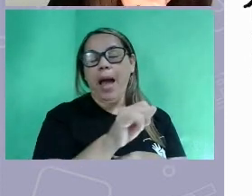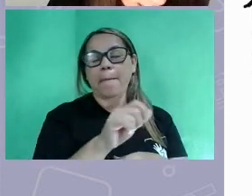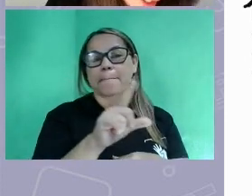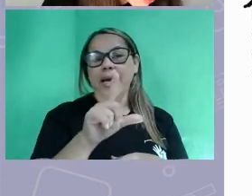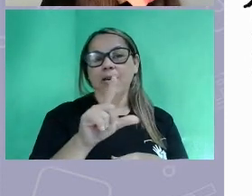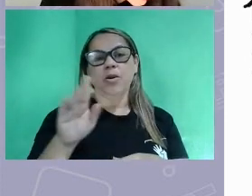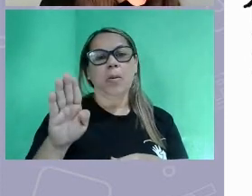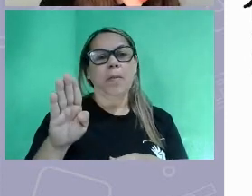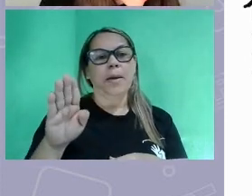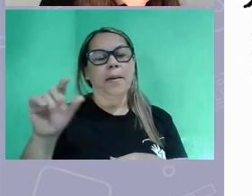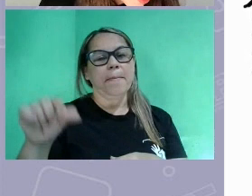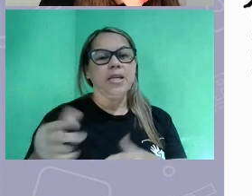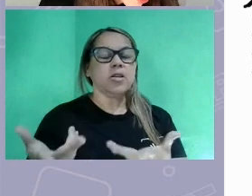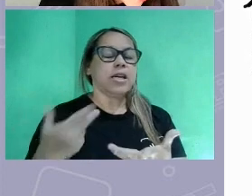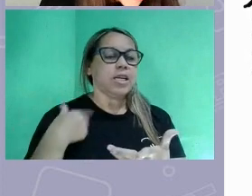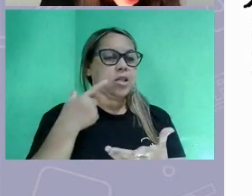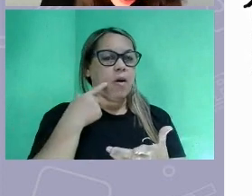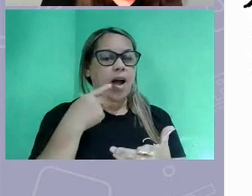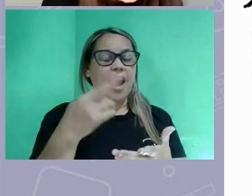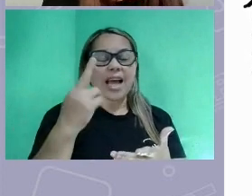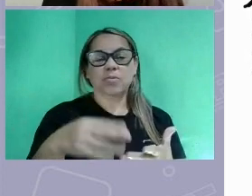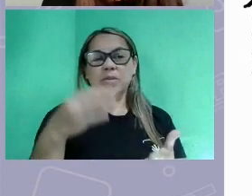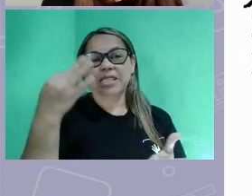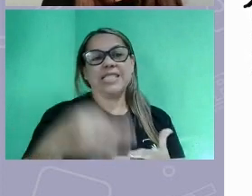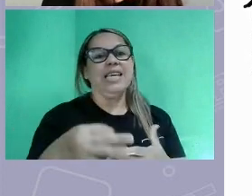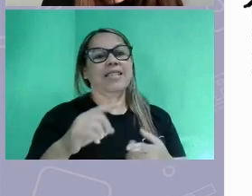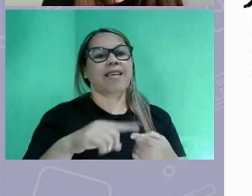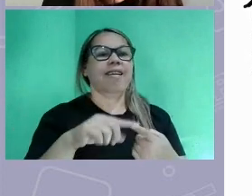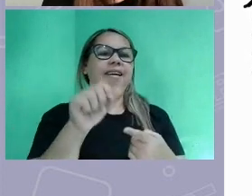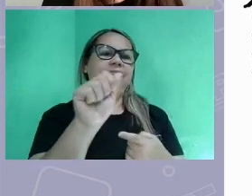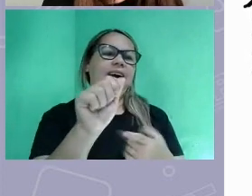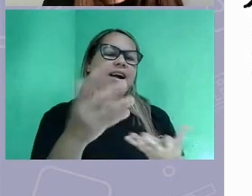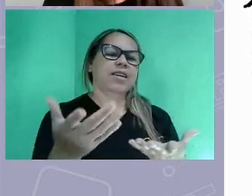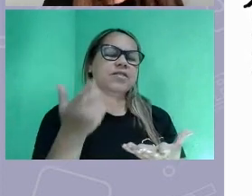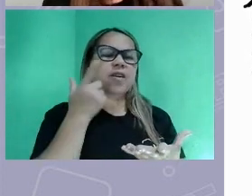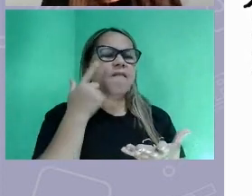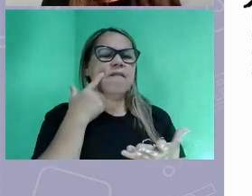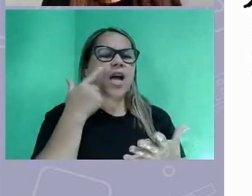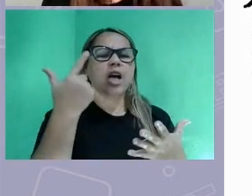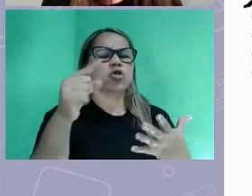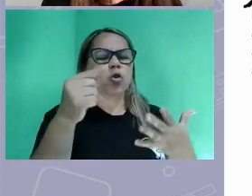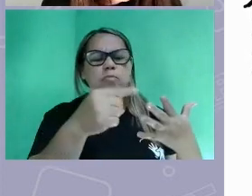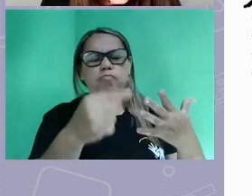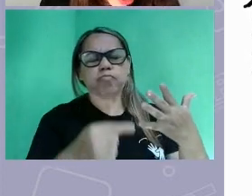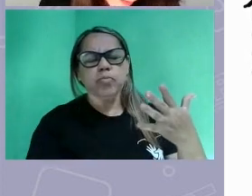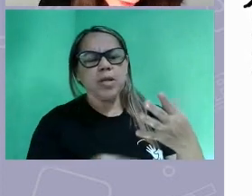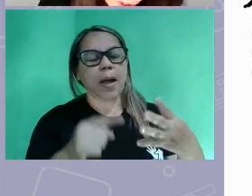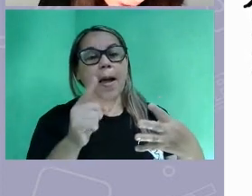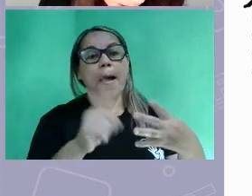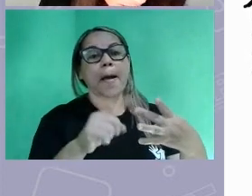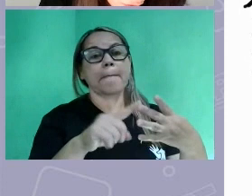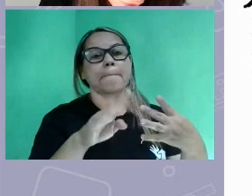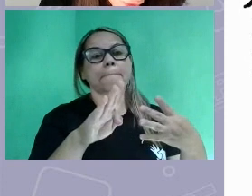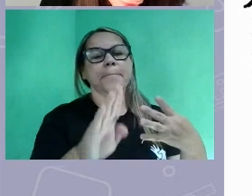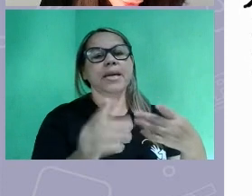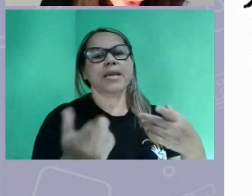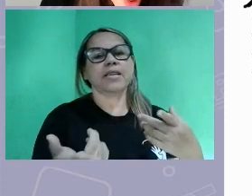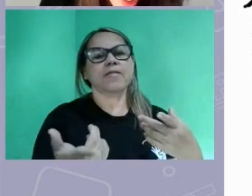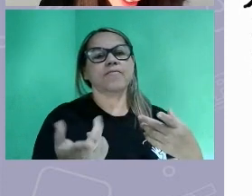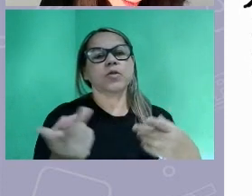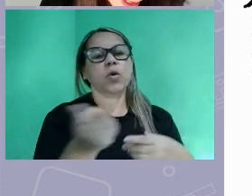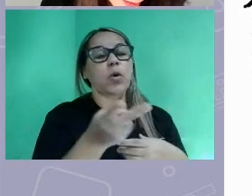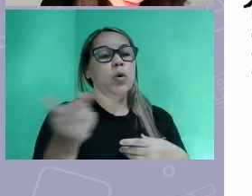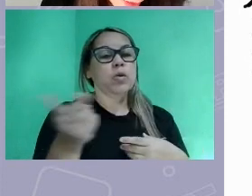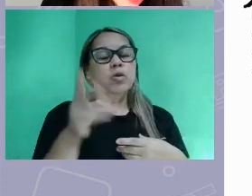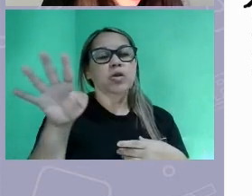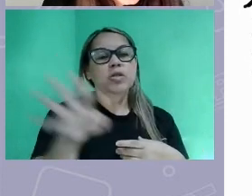cara a letra A ok? e aí vamos olhar rapidinho as outras opções letra B de bola diz ambos os ursos